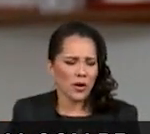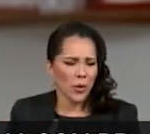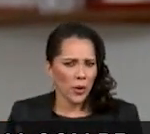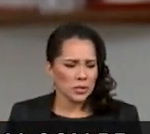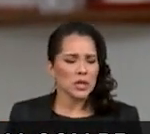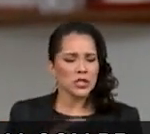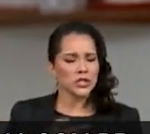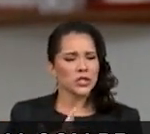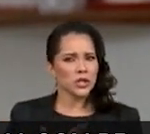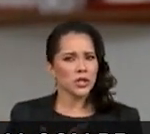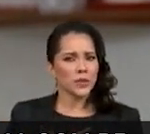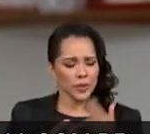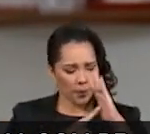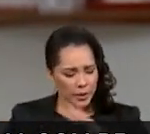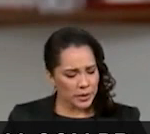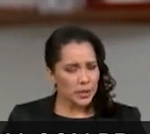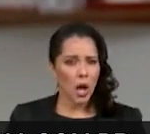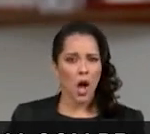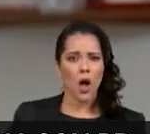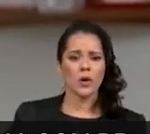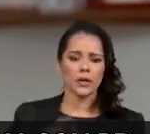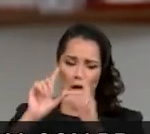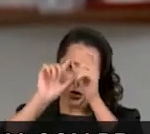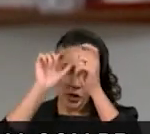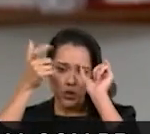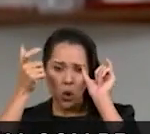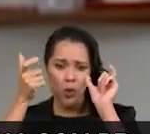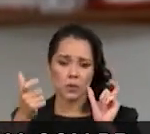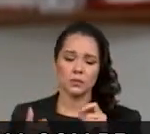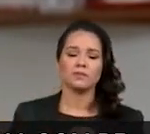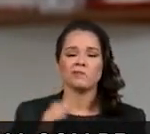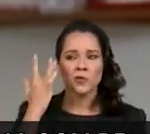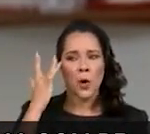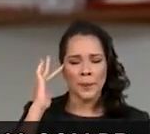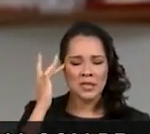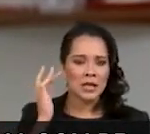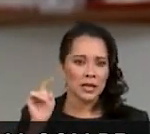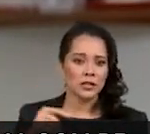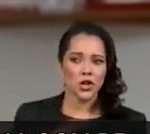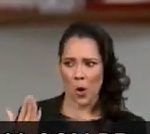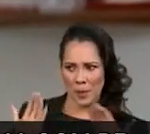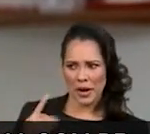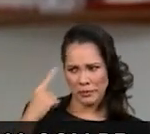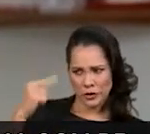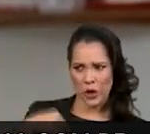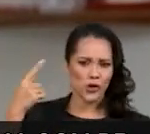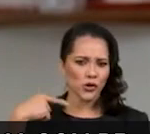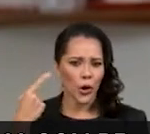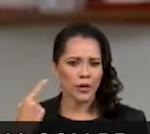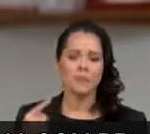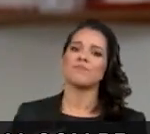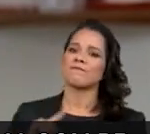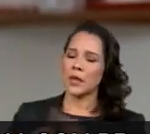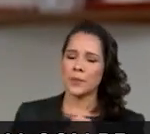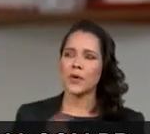de para depressão, para um transtorno, né? E acho que eu achei que ele tinha me comparado com isso, né? Mas